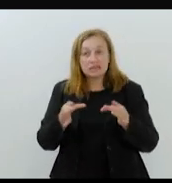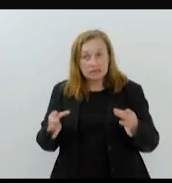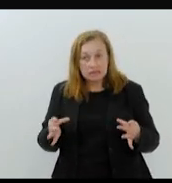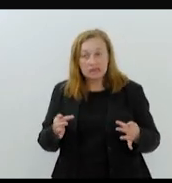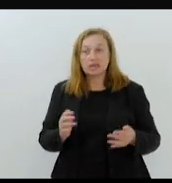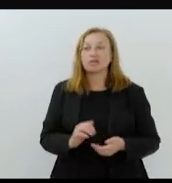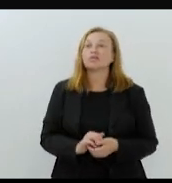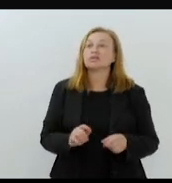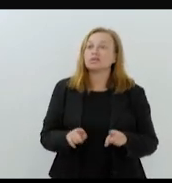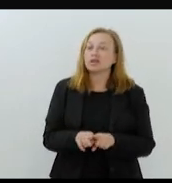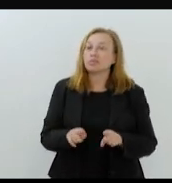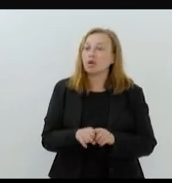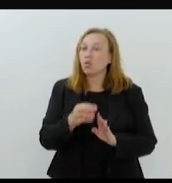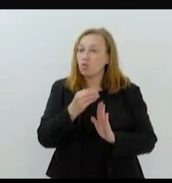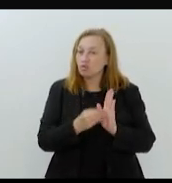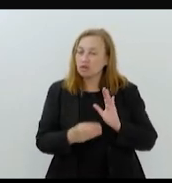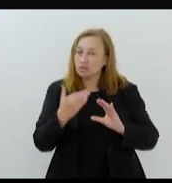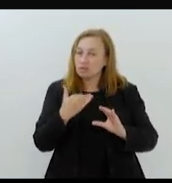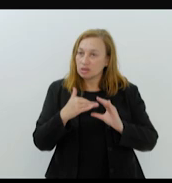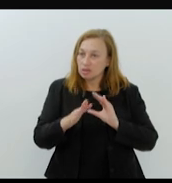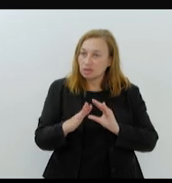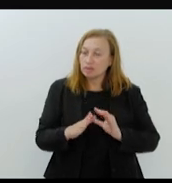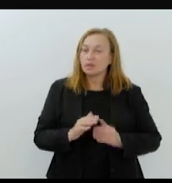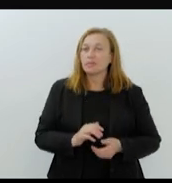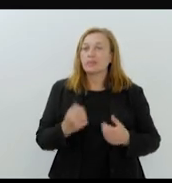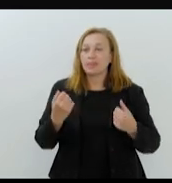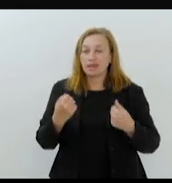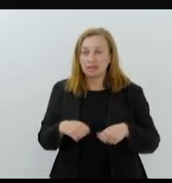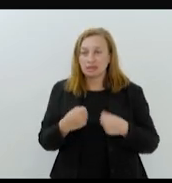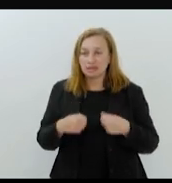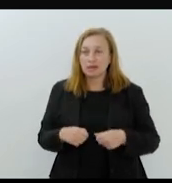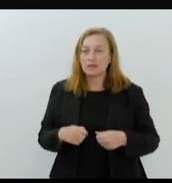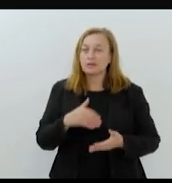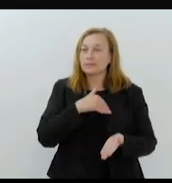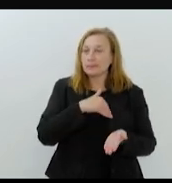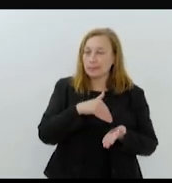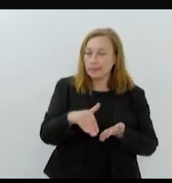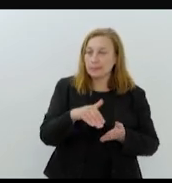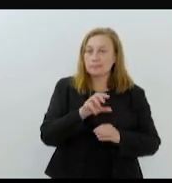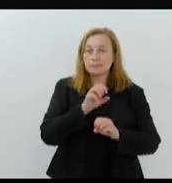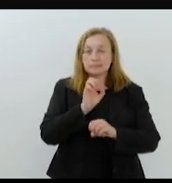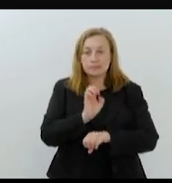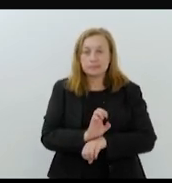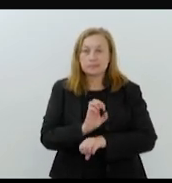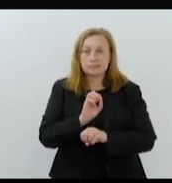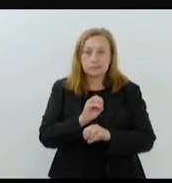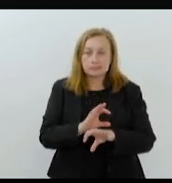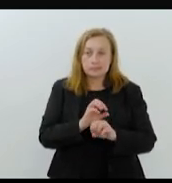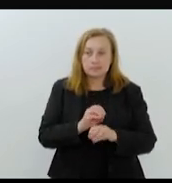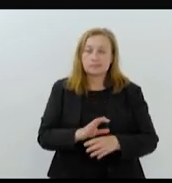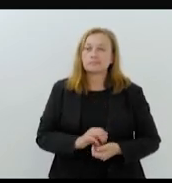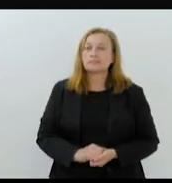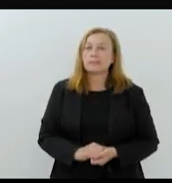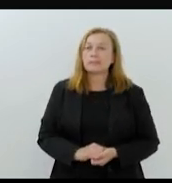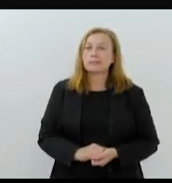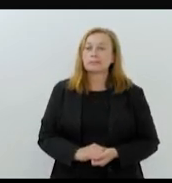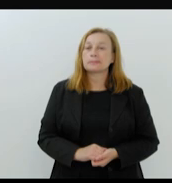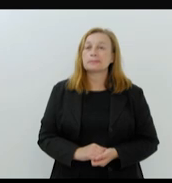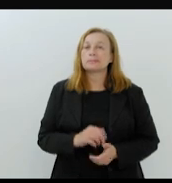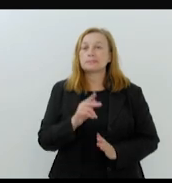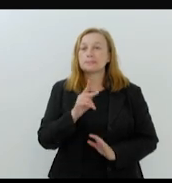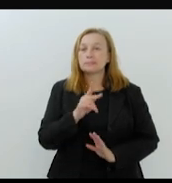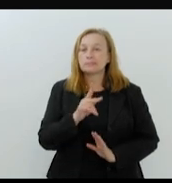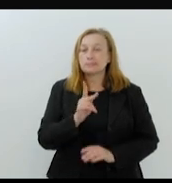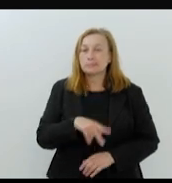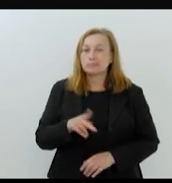como também um ofício, encaminhando esta demanda para a secretária de Estado de Educação, né, a professora